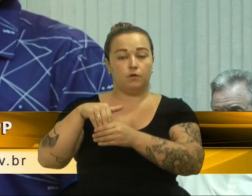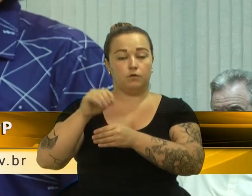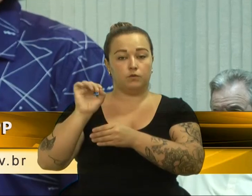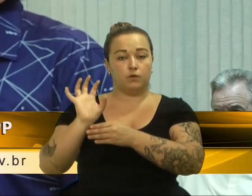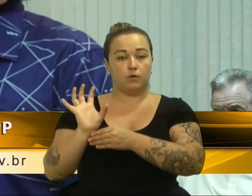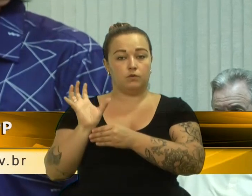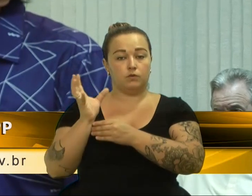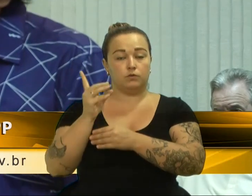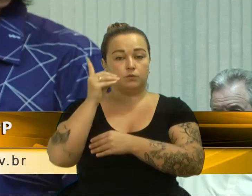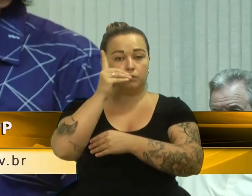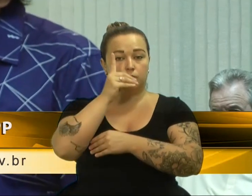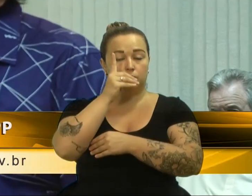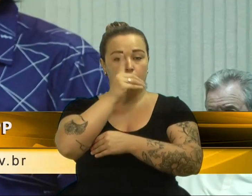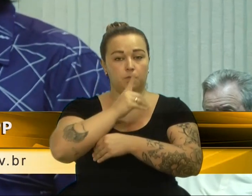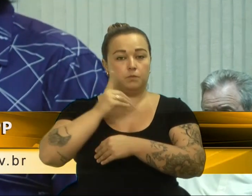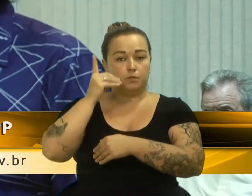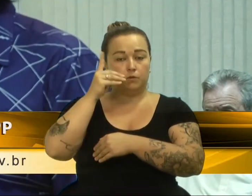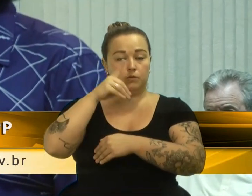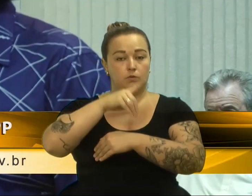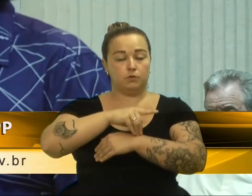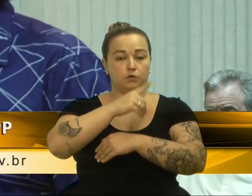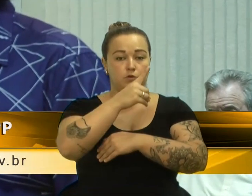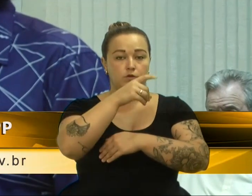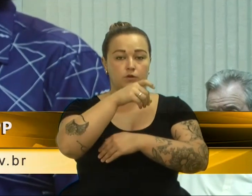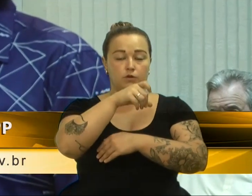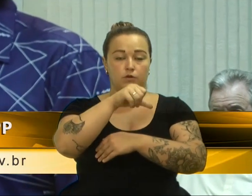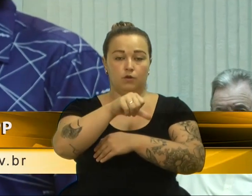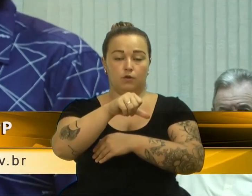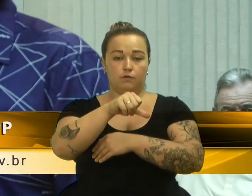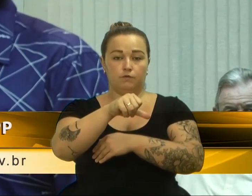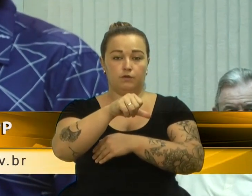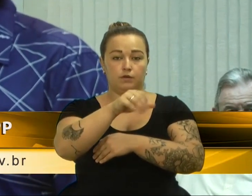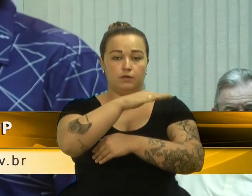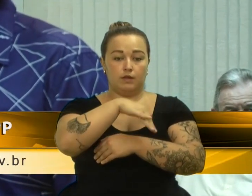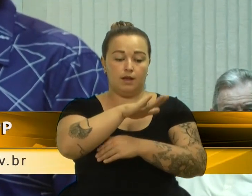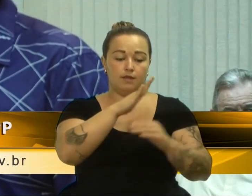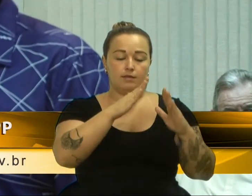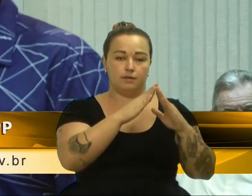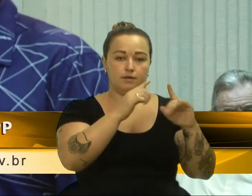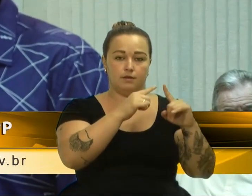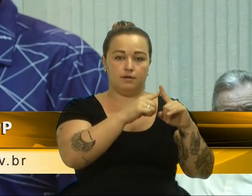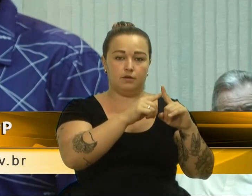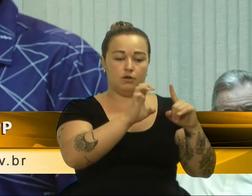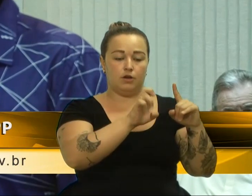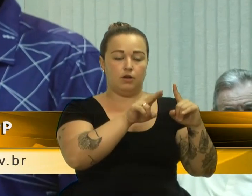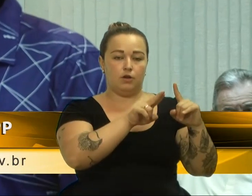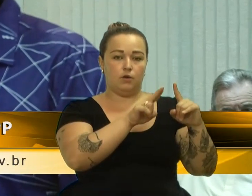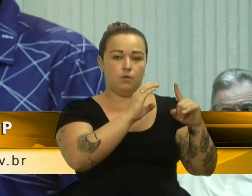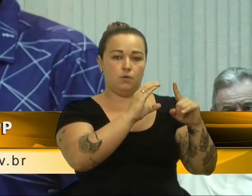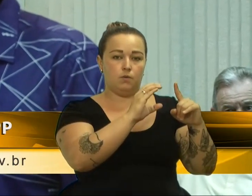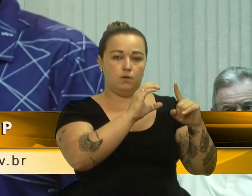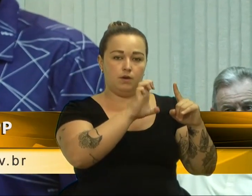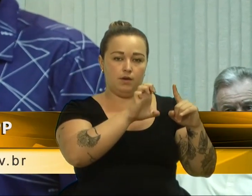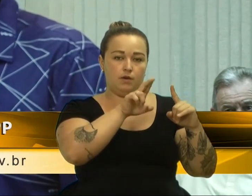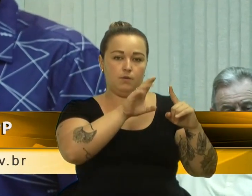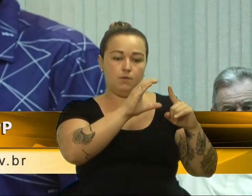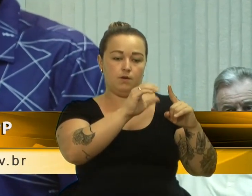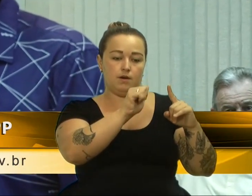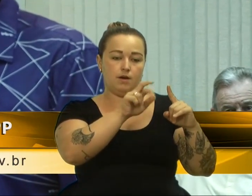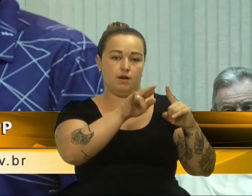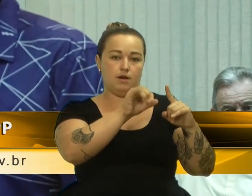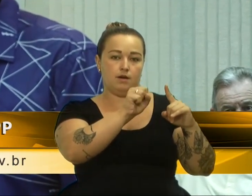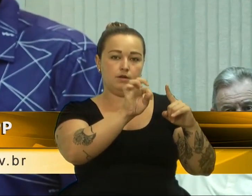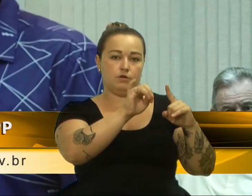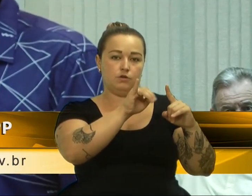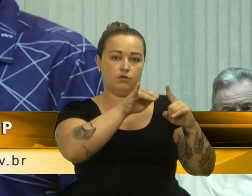domingo, então, dia 19 de janeiro, na paróquia de Santa Lúcia Piaí. A partir de agora,